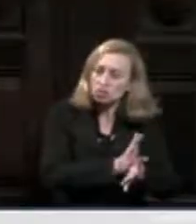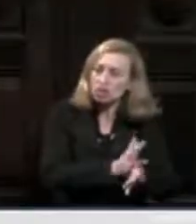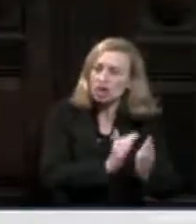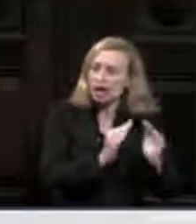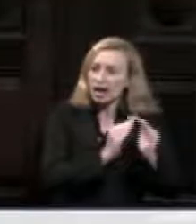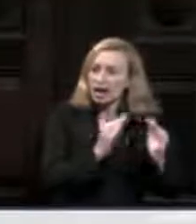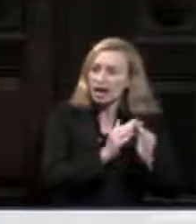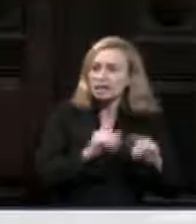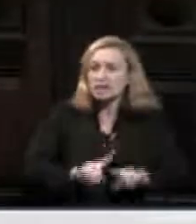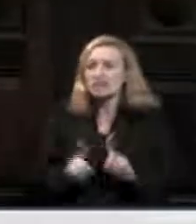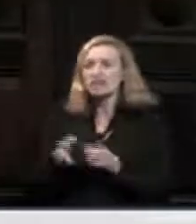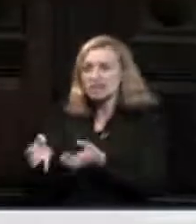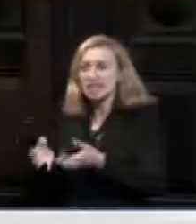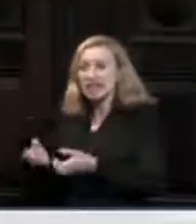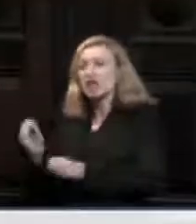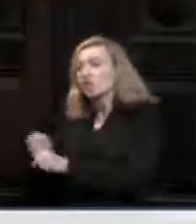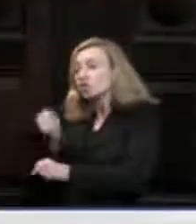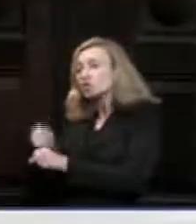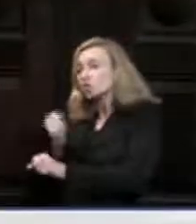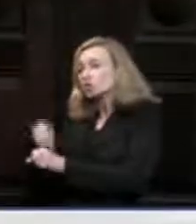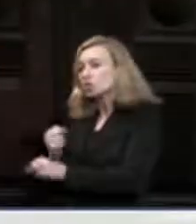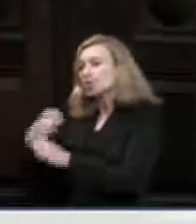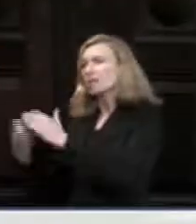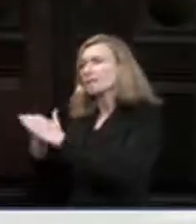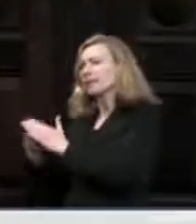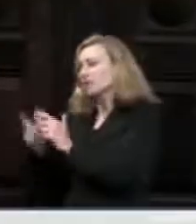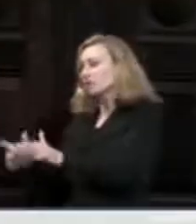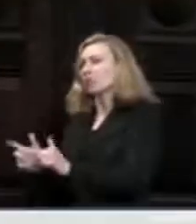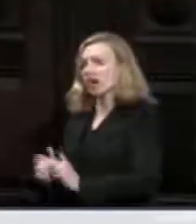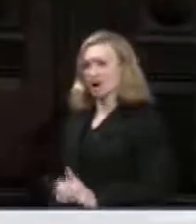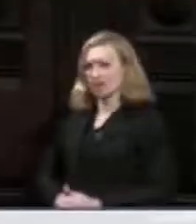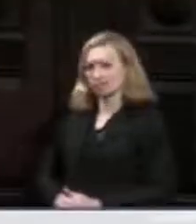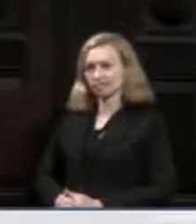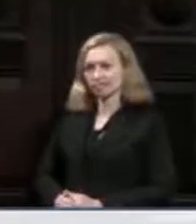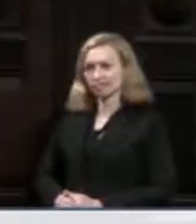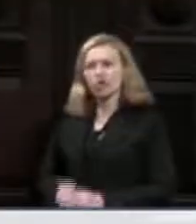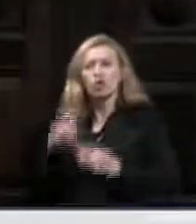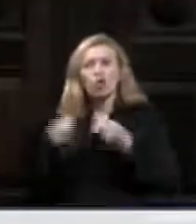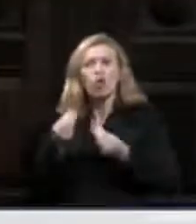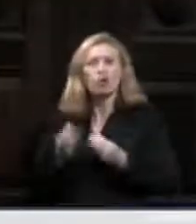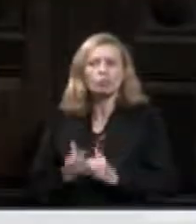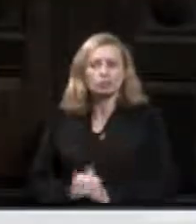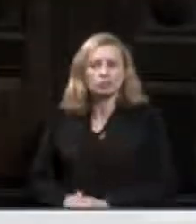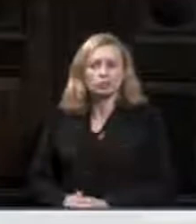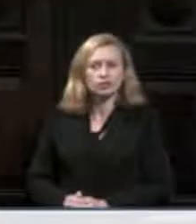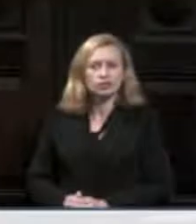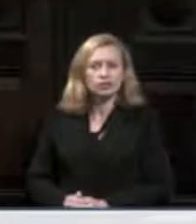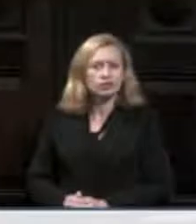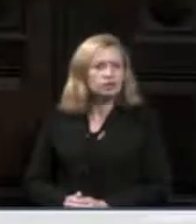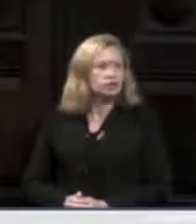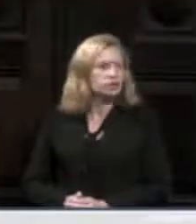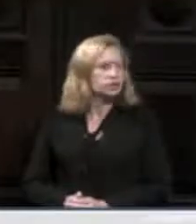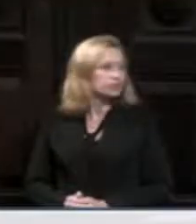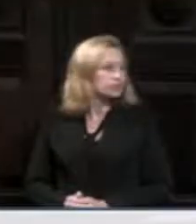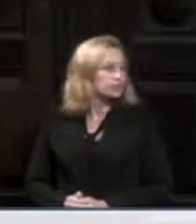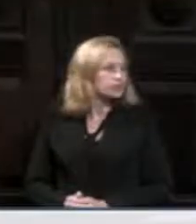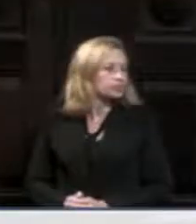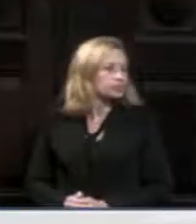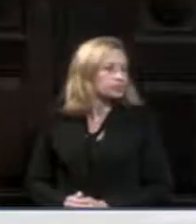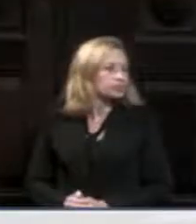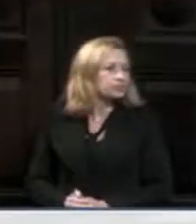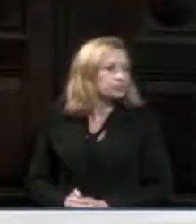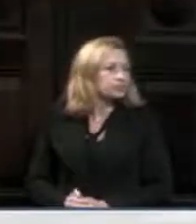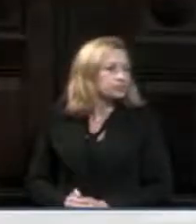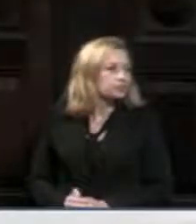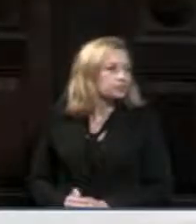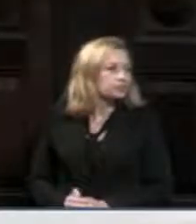parque? Da mesma maneira, deixaram fora do parque o campo de dunas do Peró,